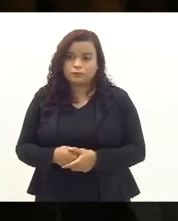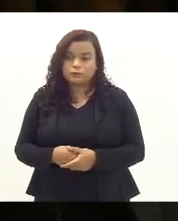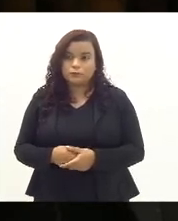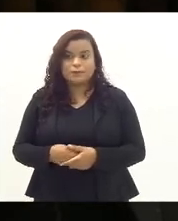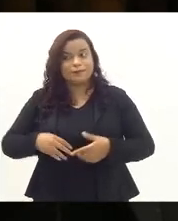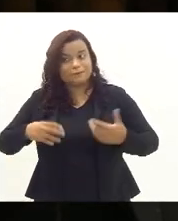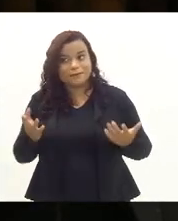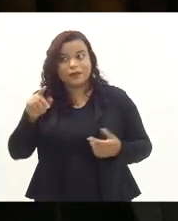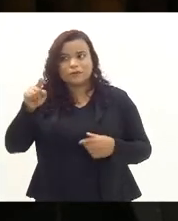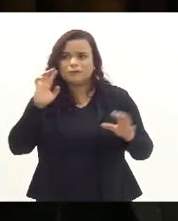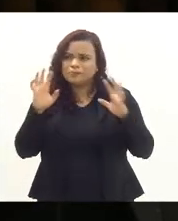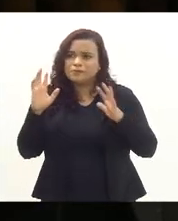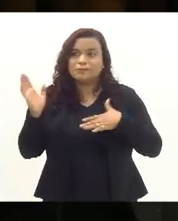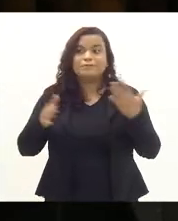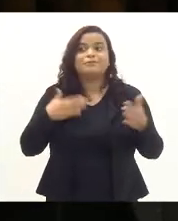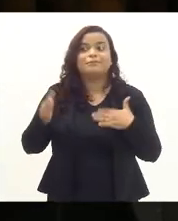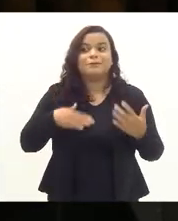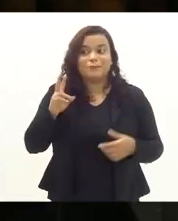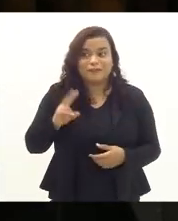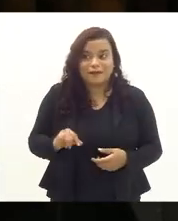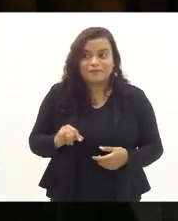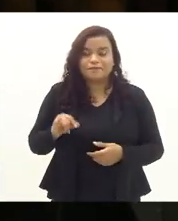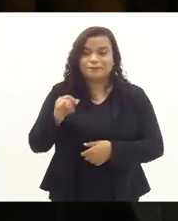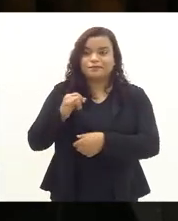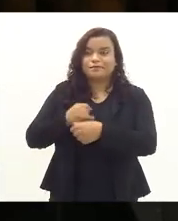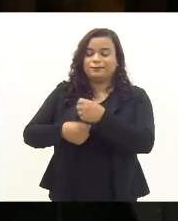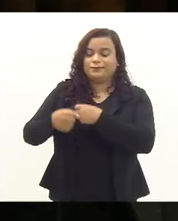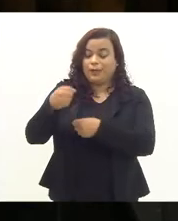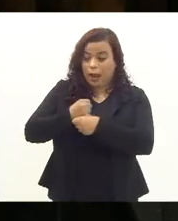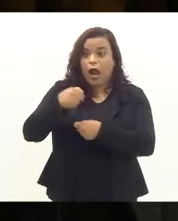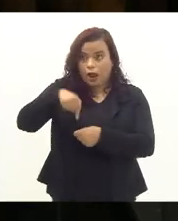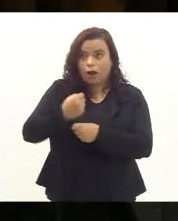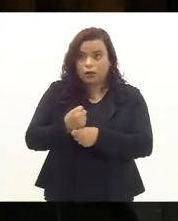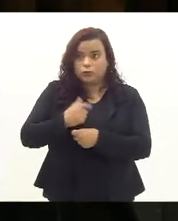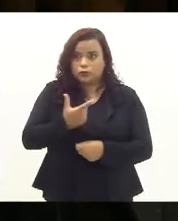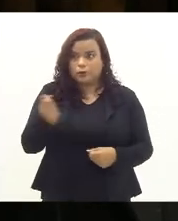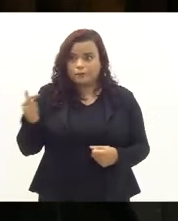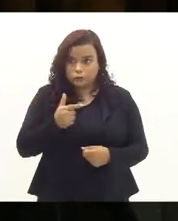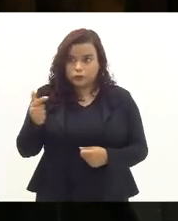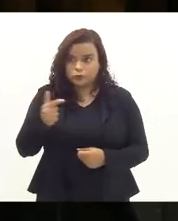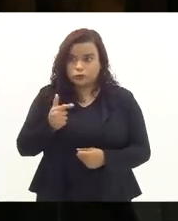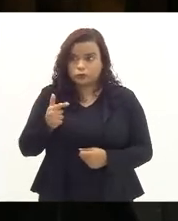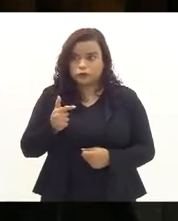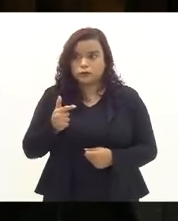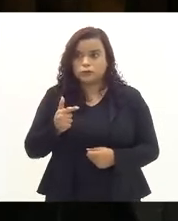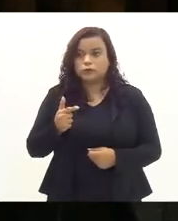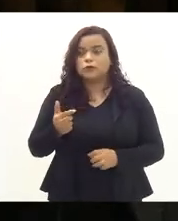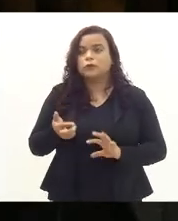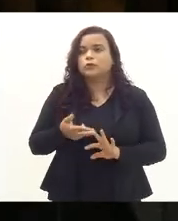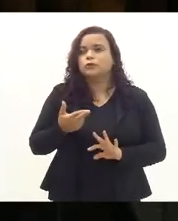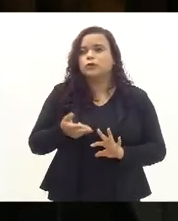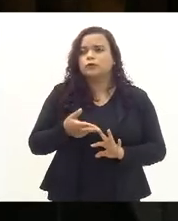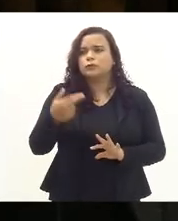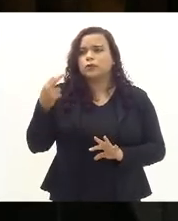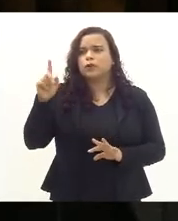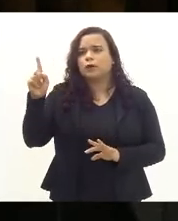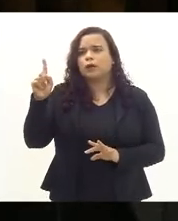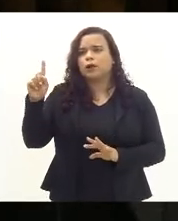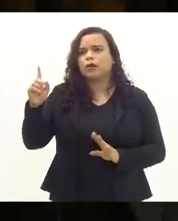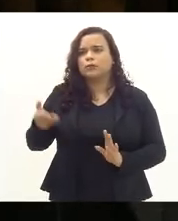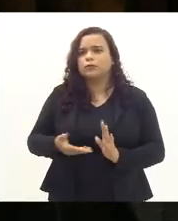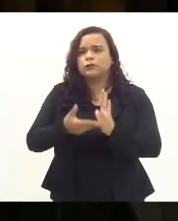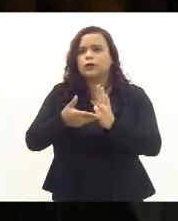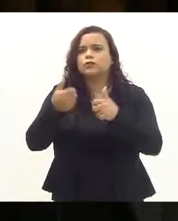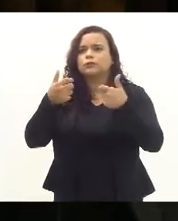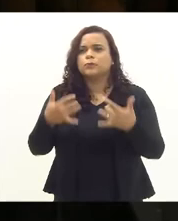E aí a senhora vai se surpreender em 2022 a resolução do Senado diz que só você pode